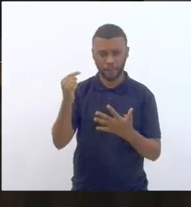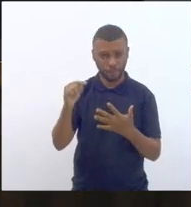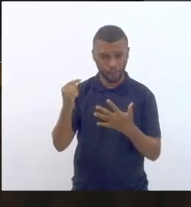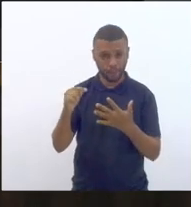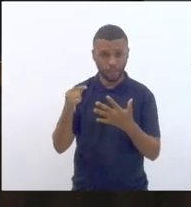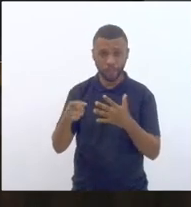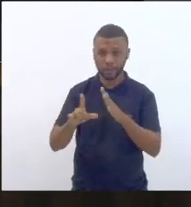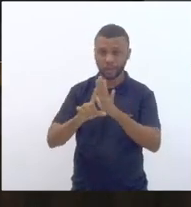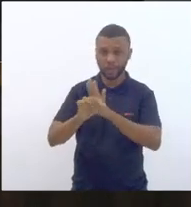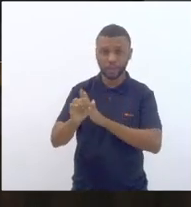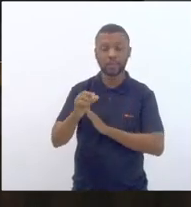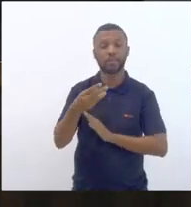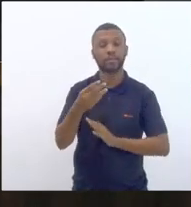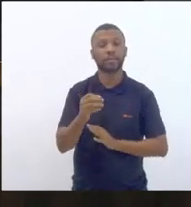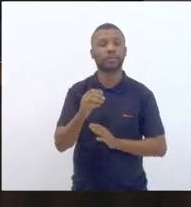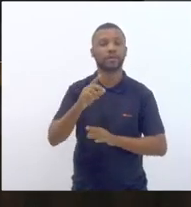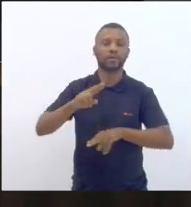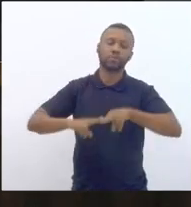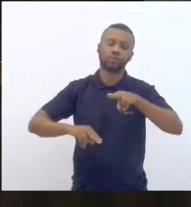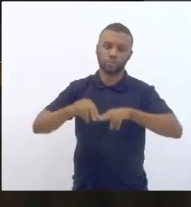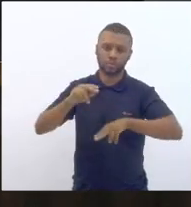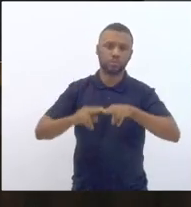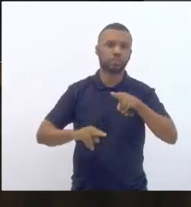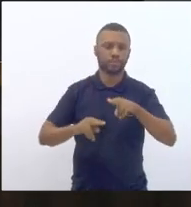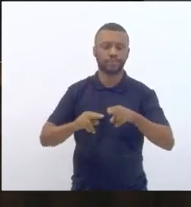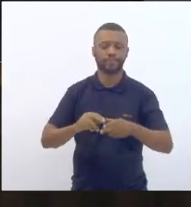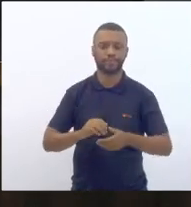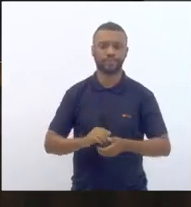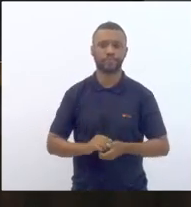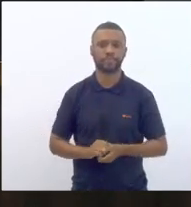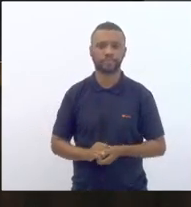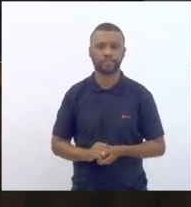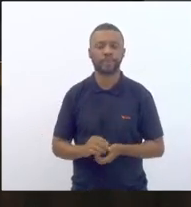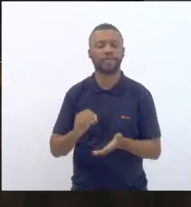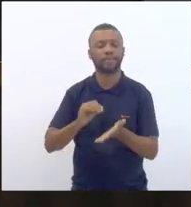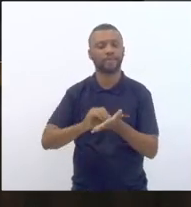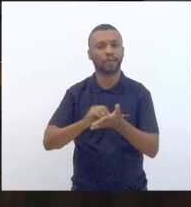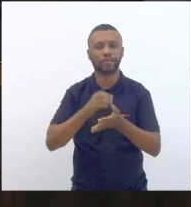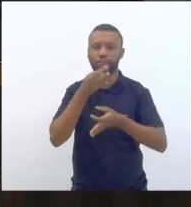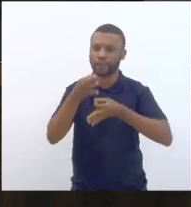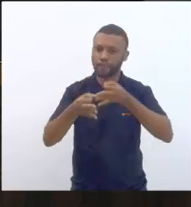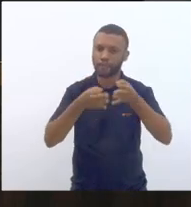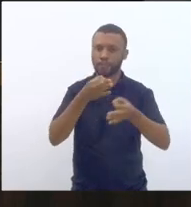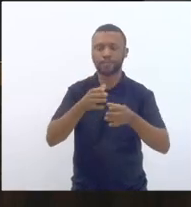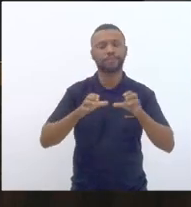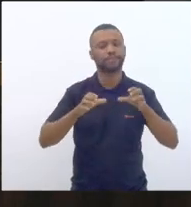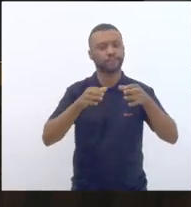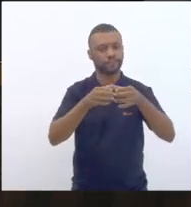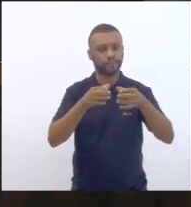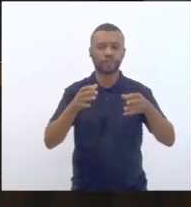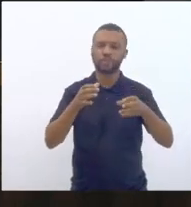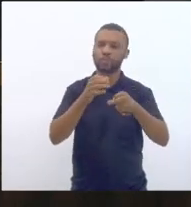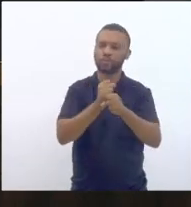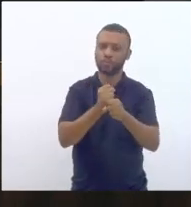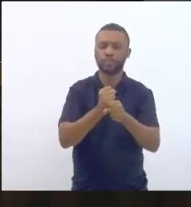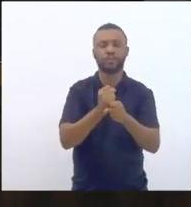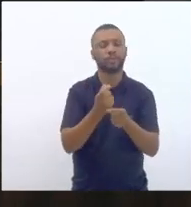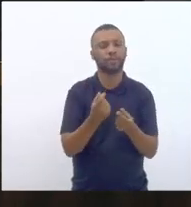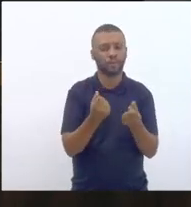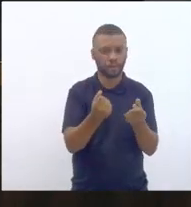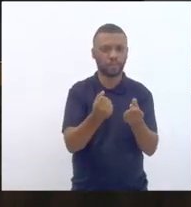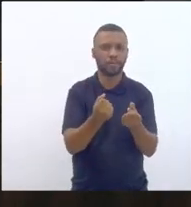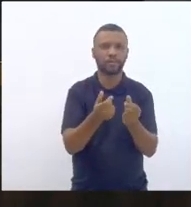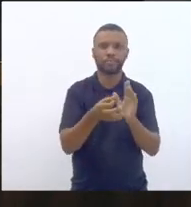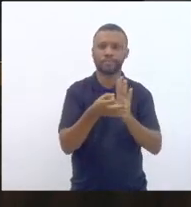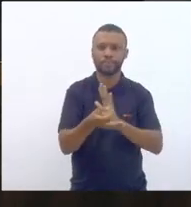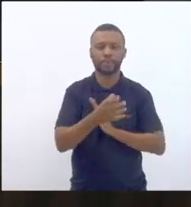de 30 de junho de 2014, da outras providências, pendente de pareceres das comissões de Constituição e Justiça, Servidores Públicos e Orçamento. Para emitir parecer pela